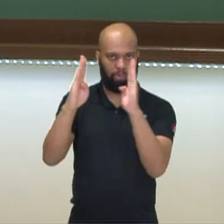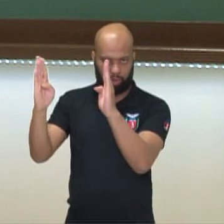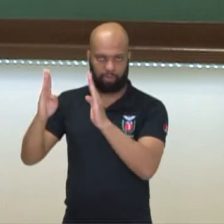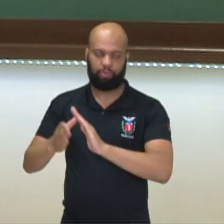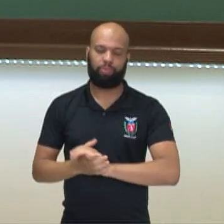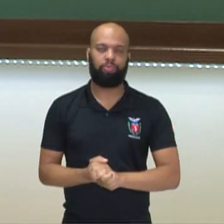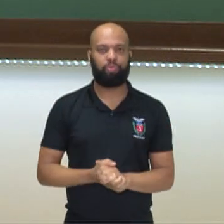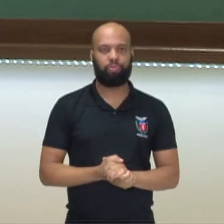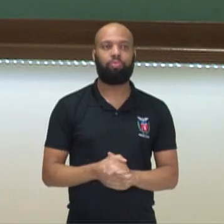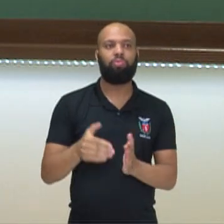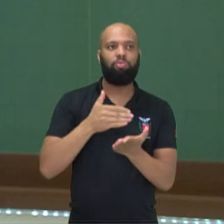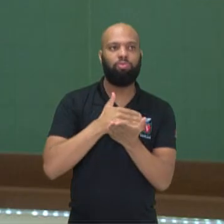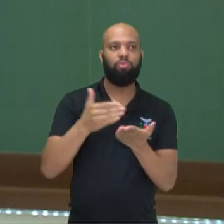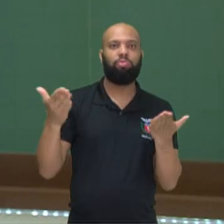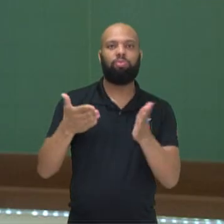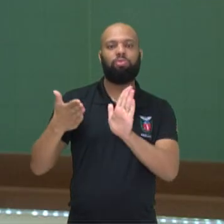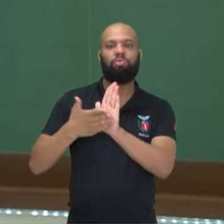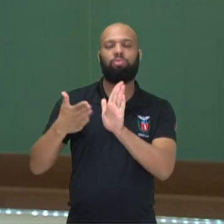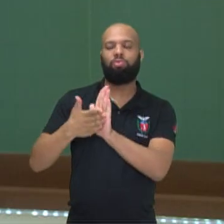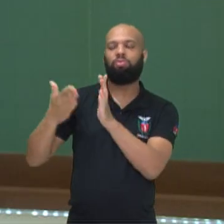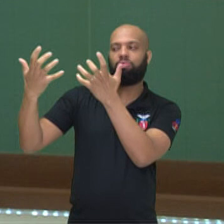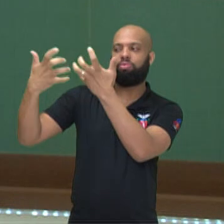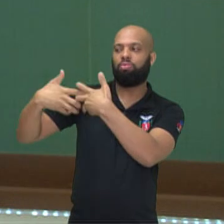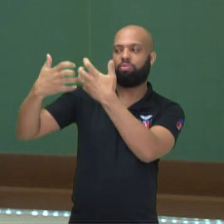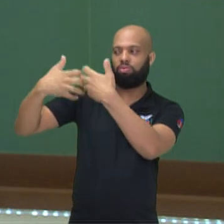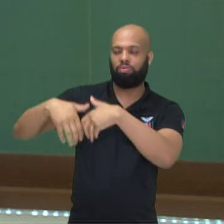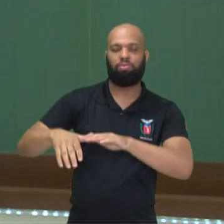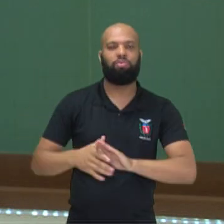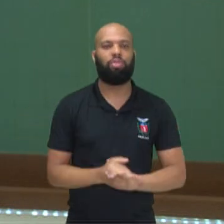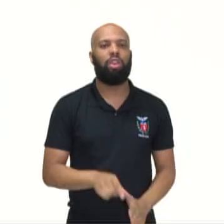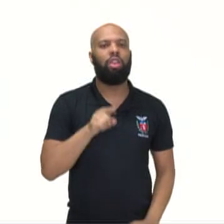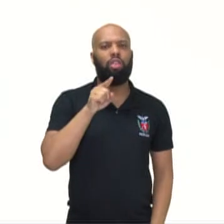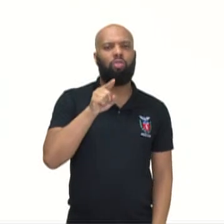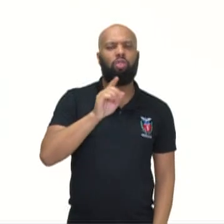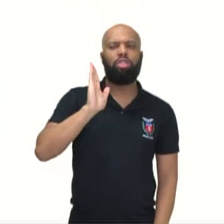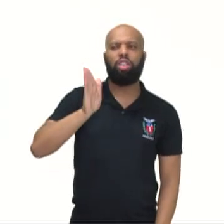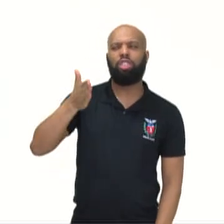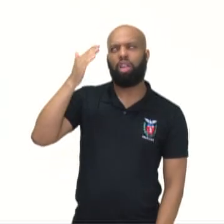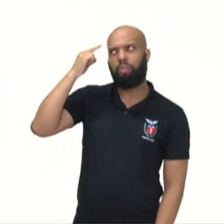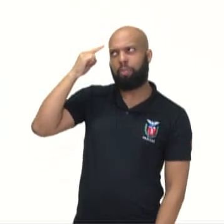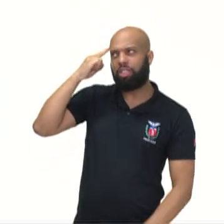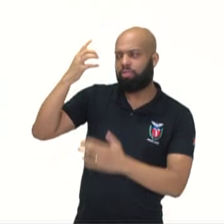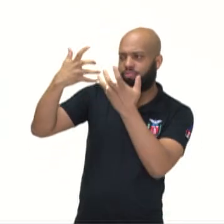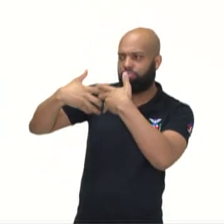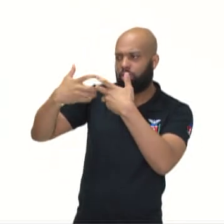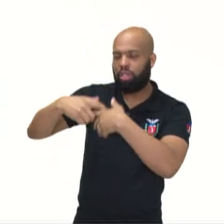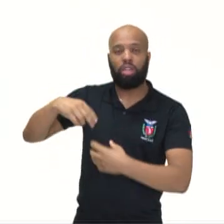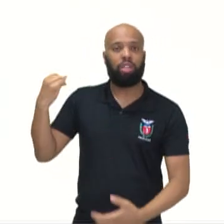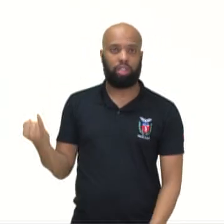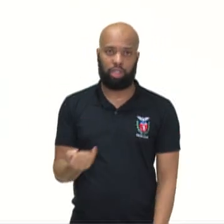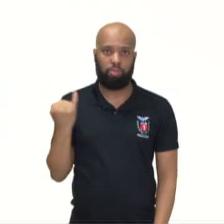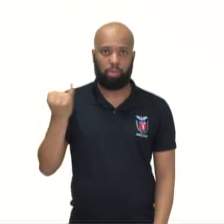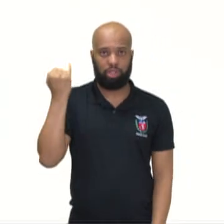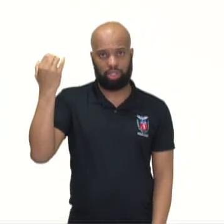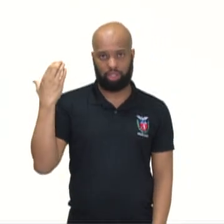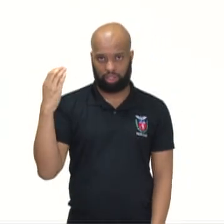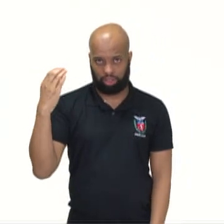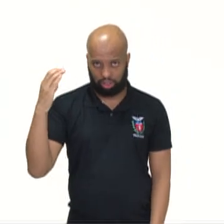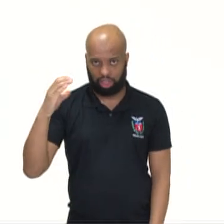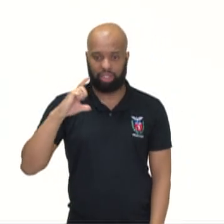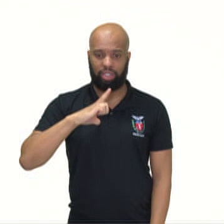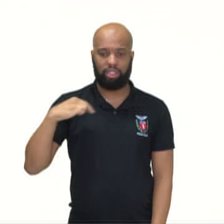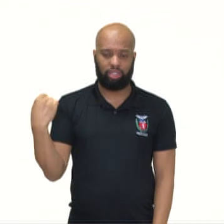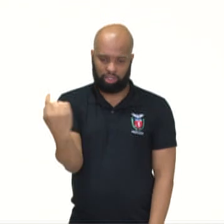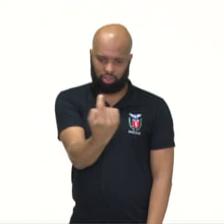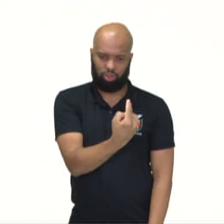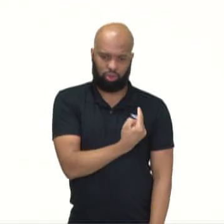lá? Quero começar propondo aqui uma reflexão. Você já parou para pensar qual é a importância da ciência em